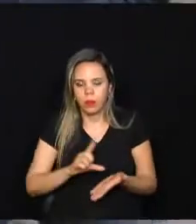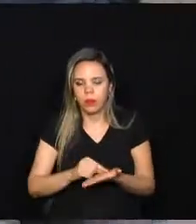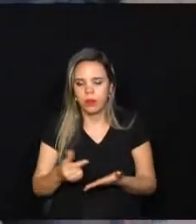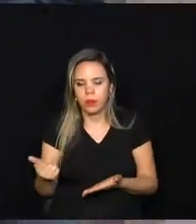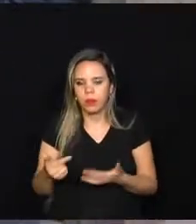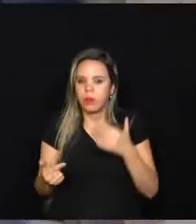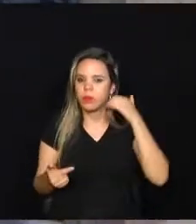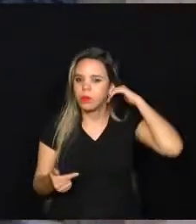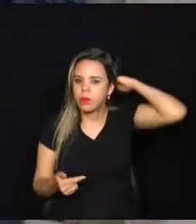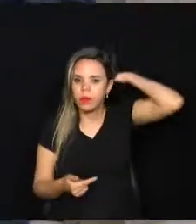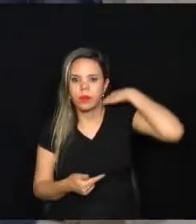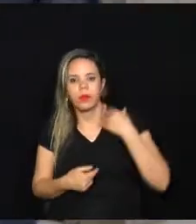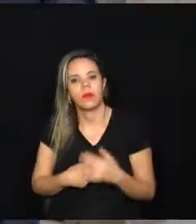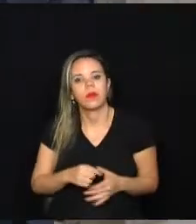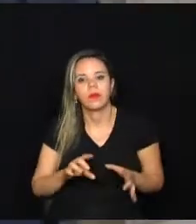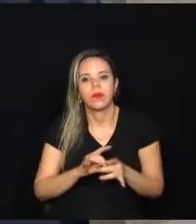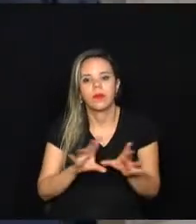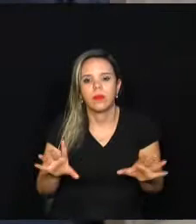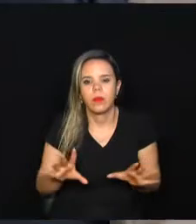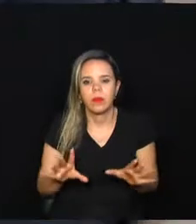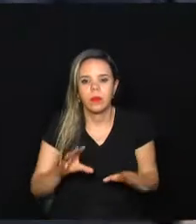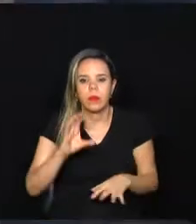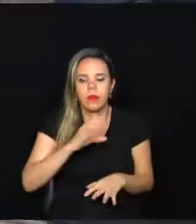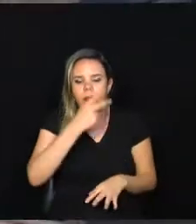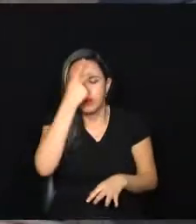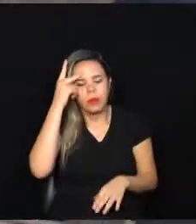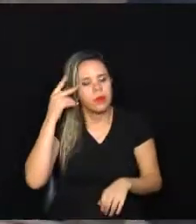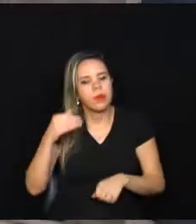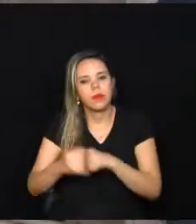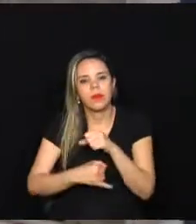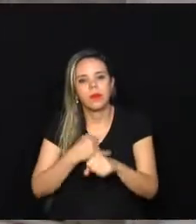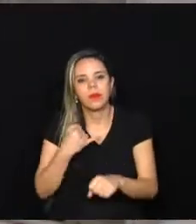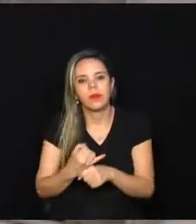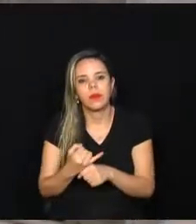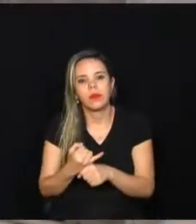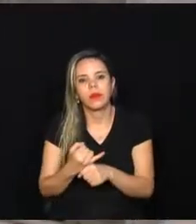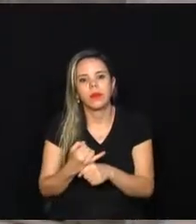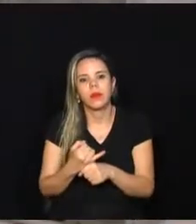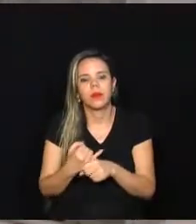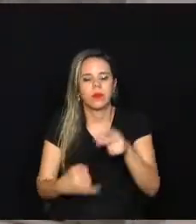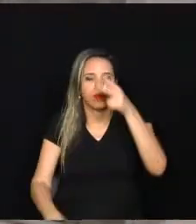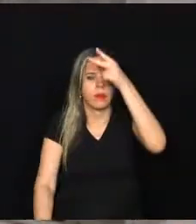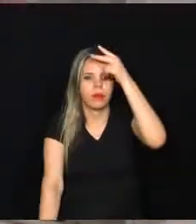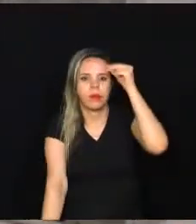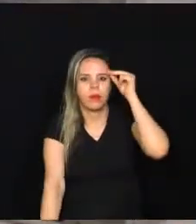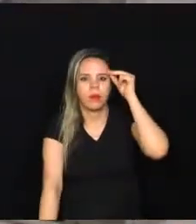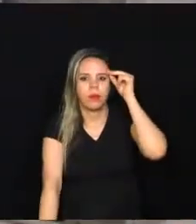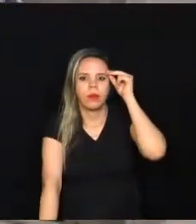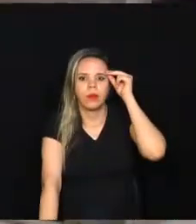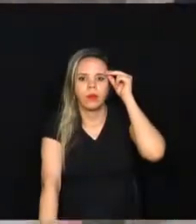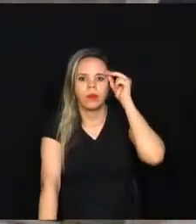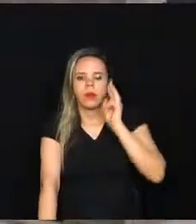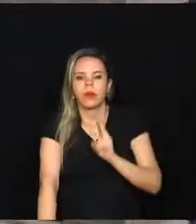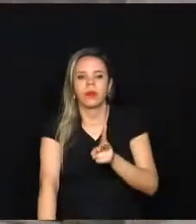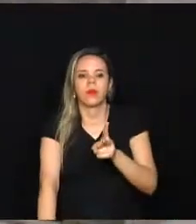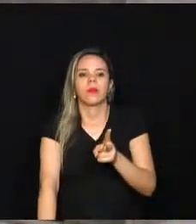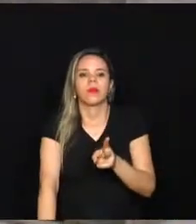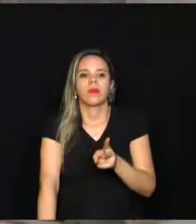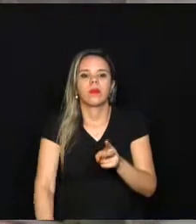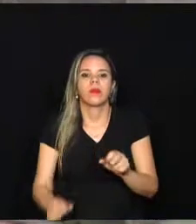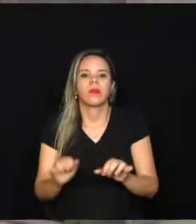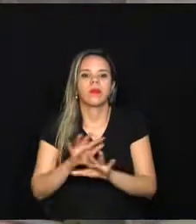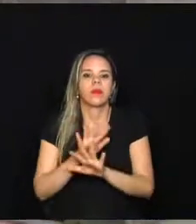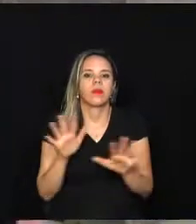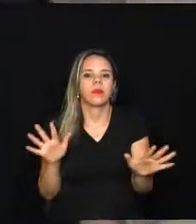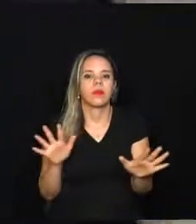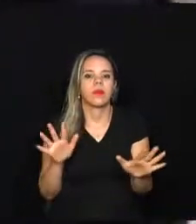2º, devem ser disponibilizadas ao cidadão no endereço eletrônico do site da Prefeitura, sempre no site da Transparência